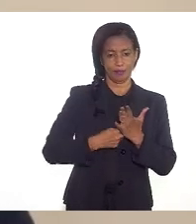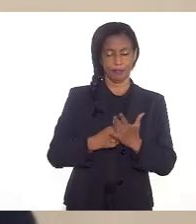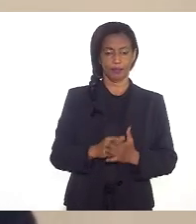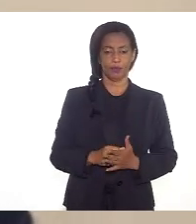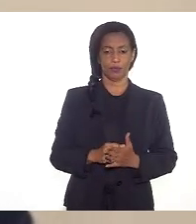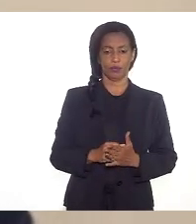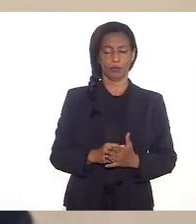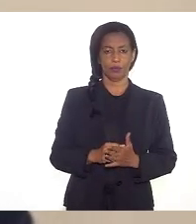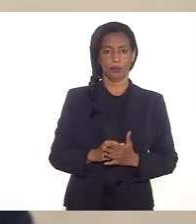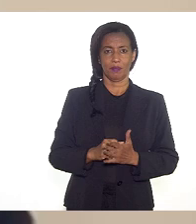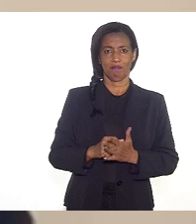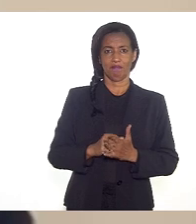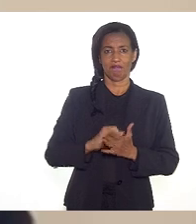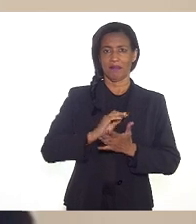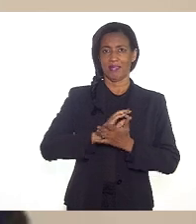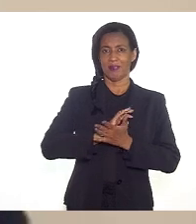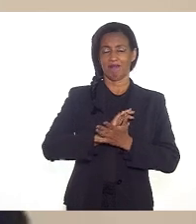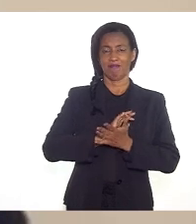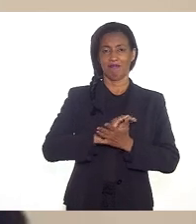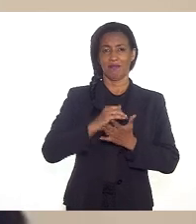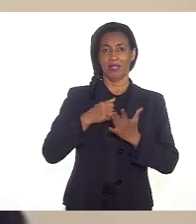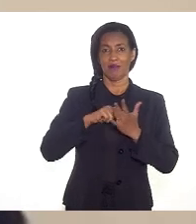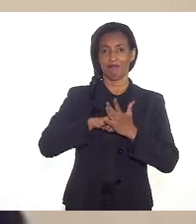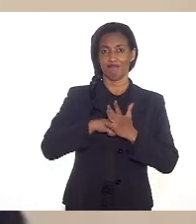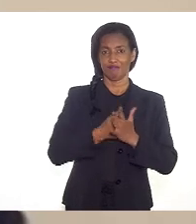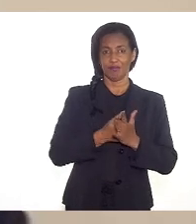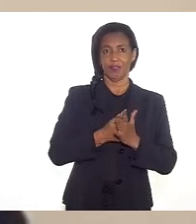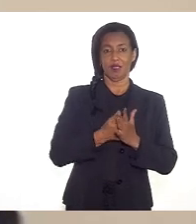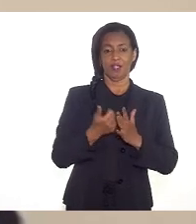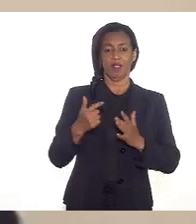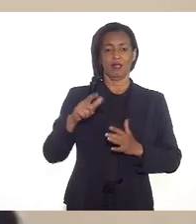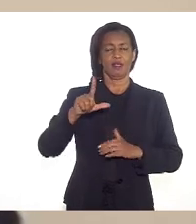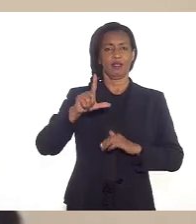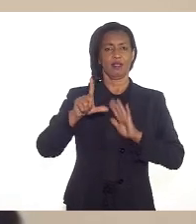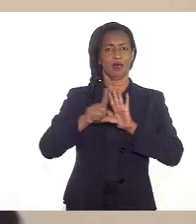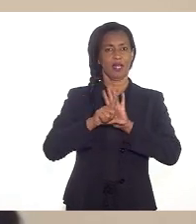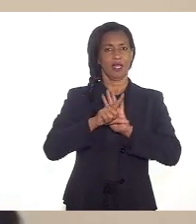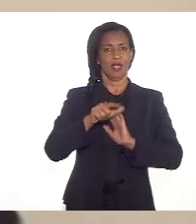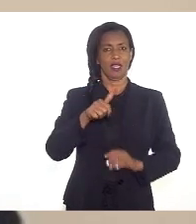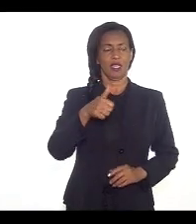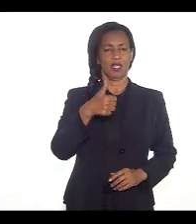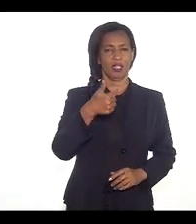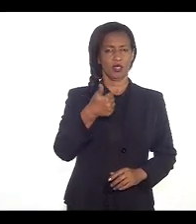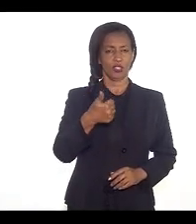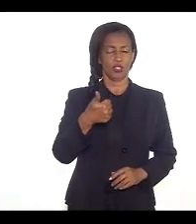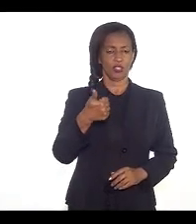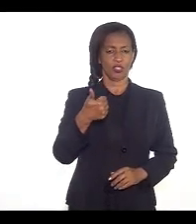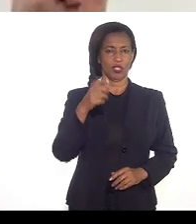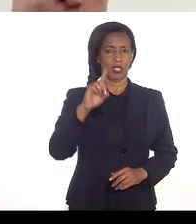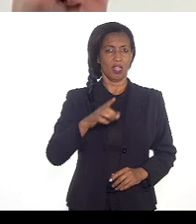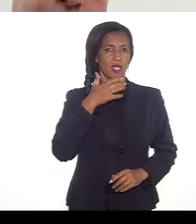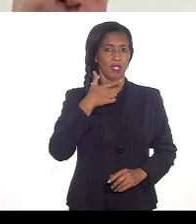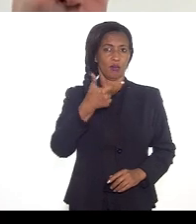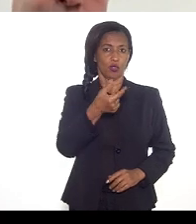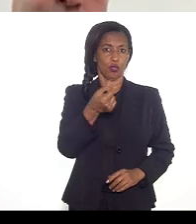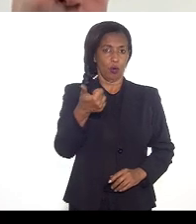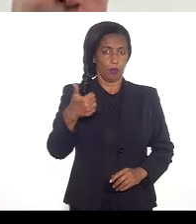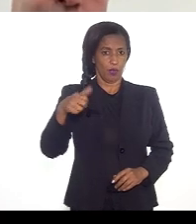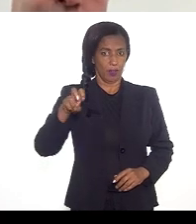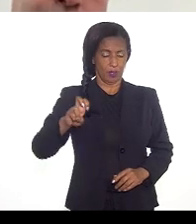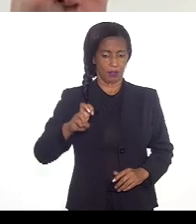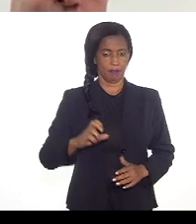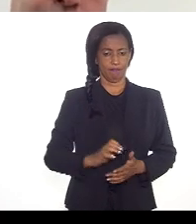é pela prejudicabilidade por conta da lei 7128 de 14 de dezembro de 2015. Senhor presidente, a lei da